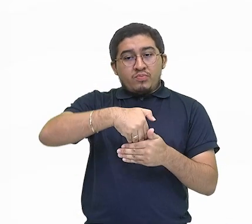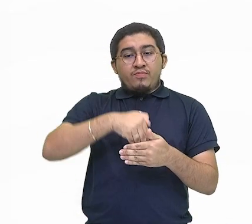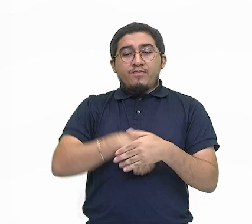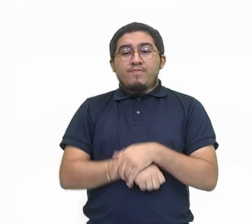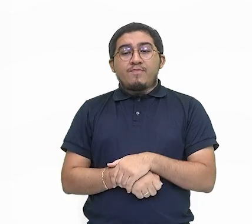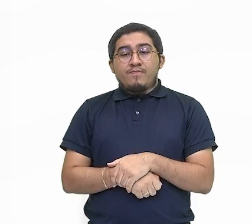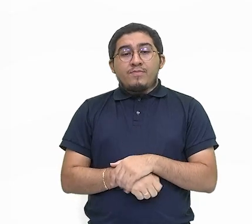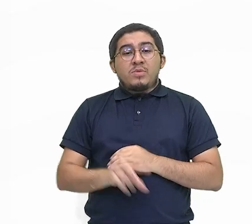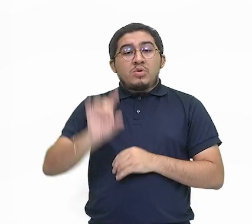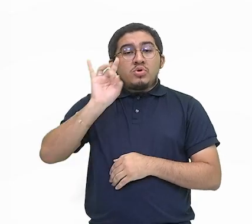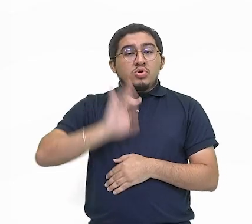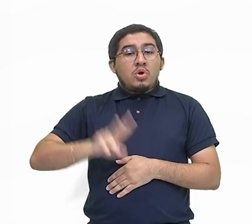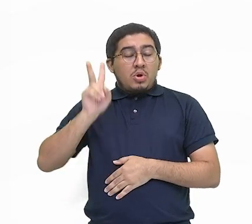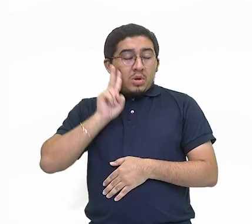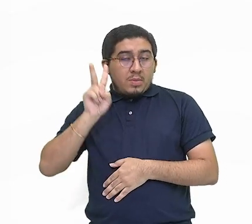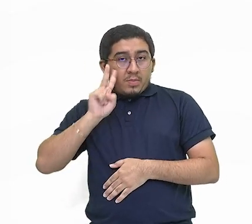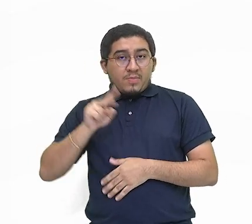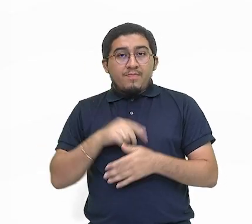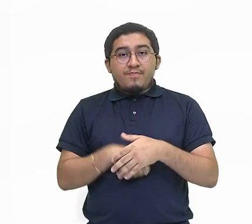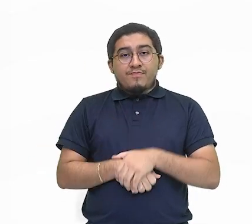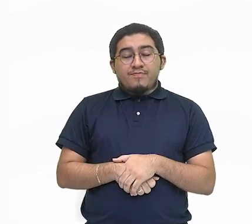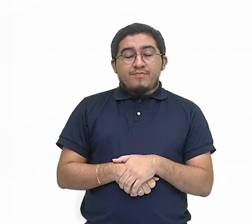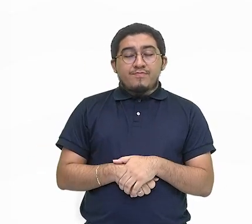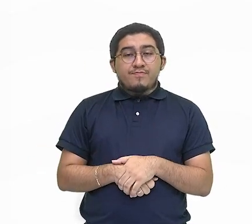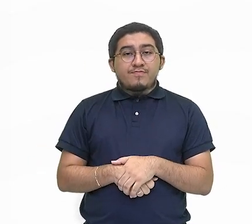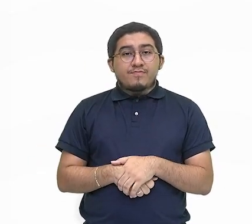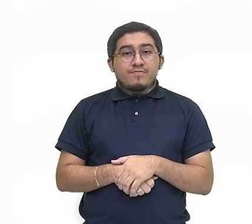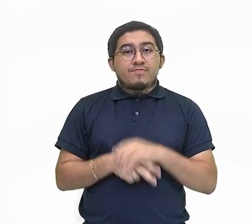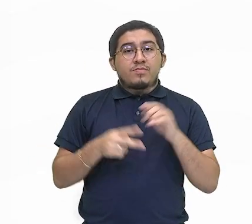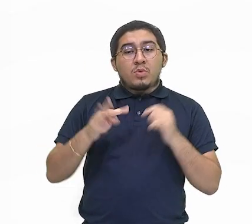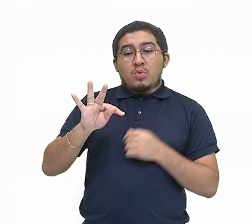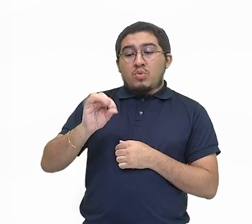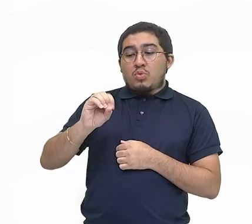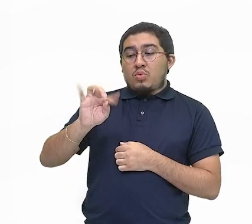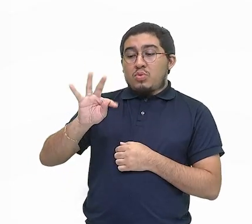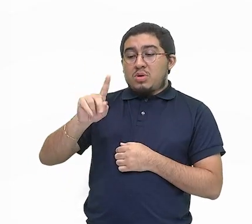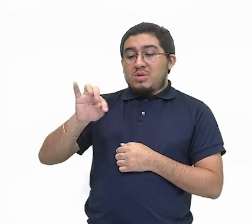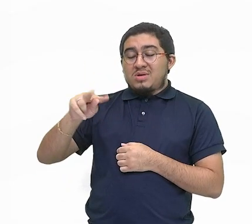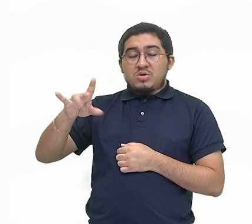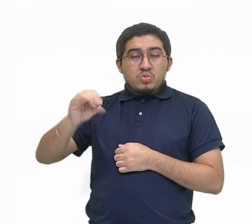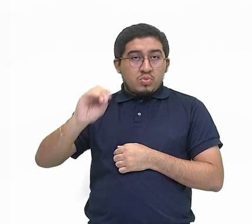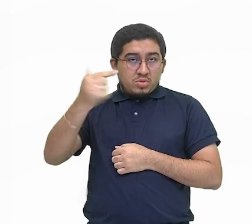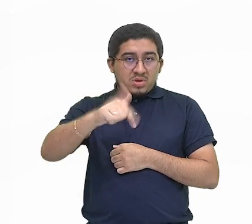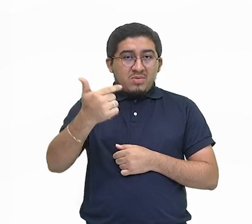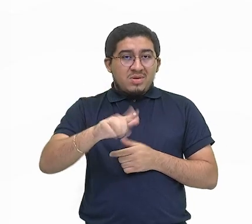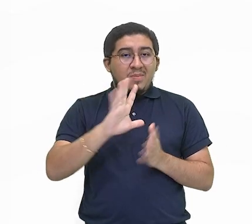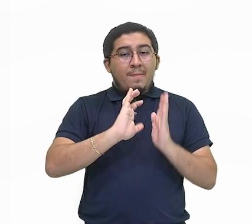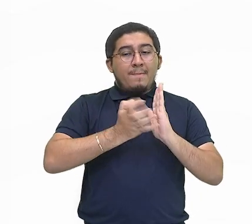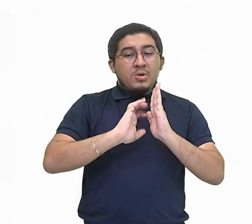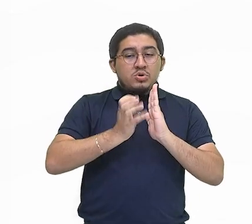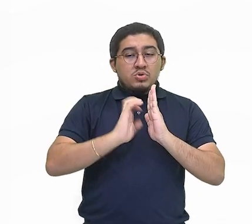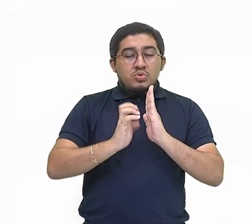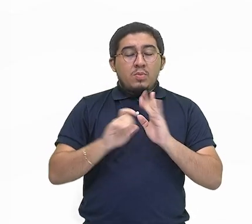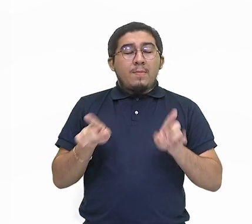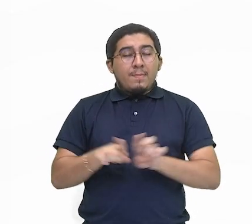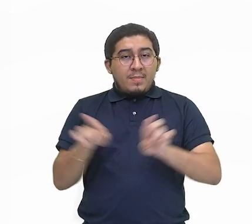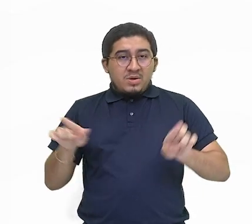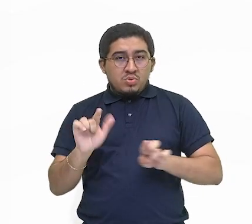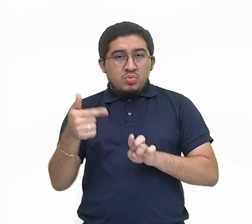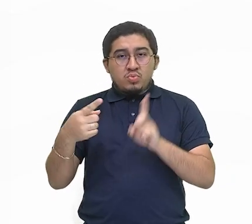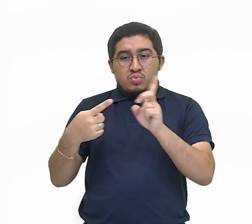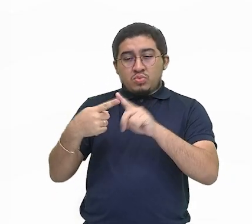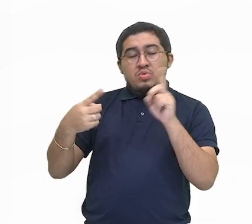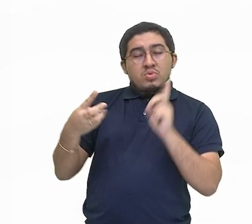Só frisando que o totalitarismo não tem partido político, mas nos outros modelos